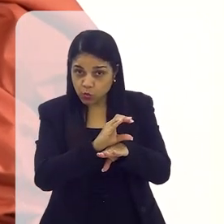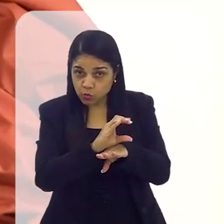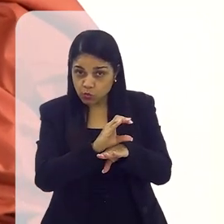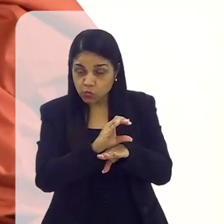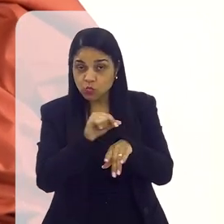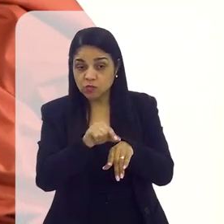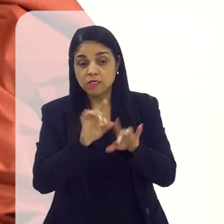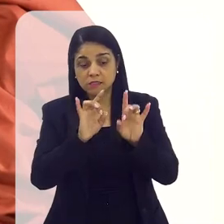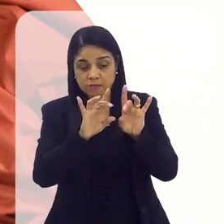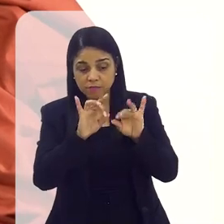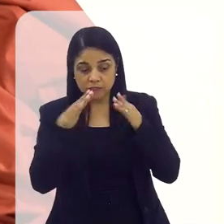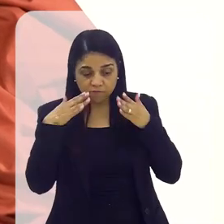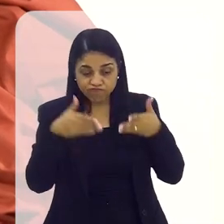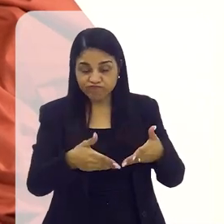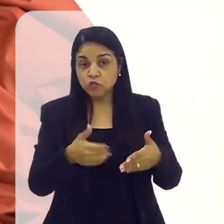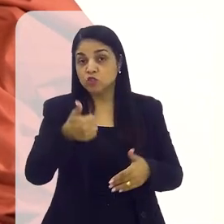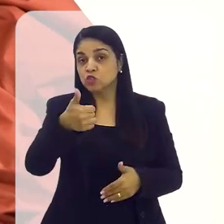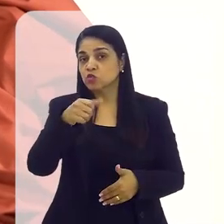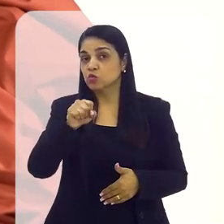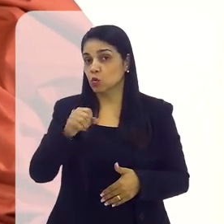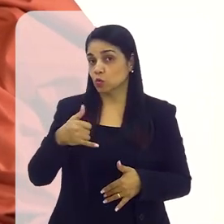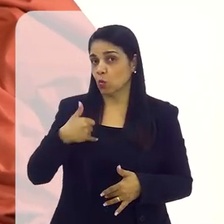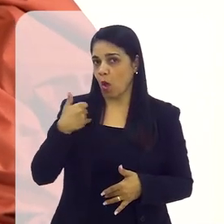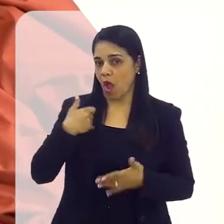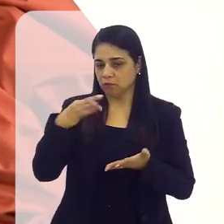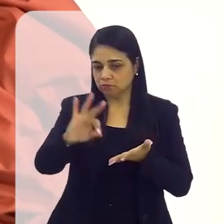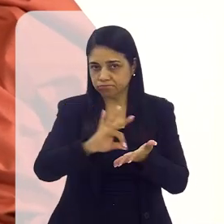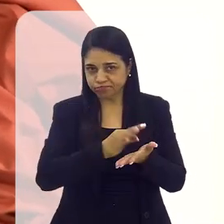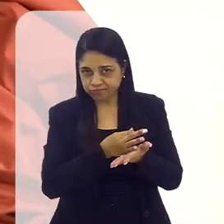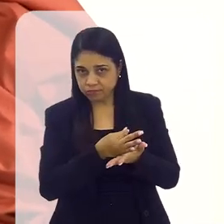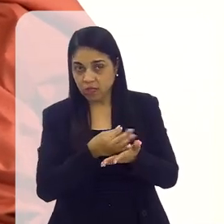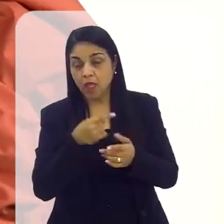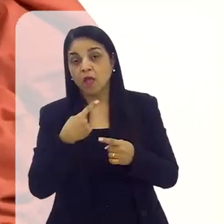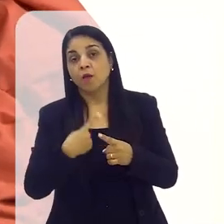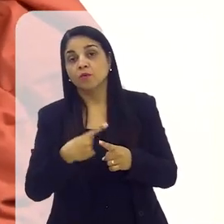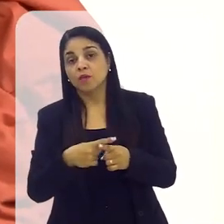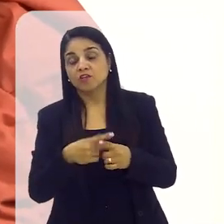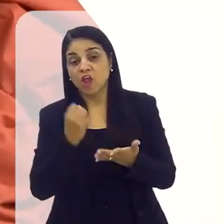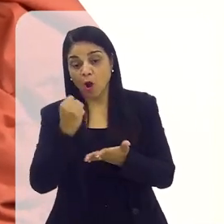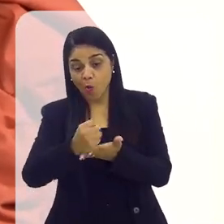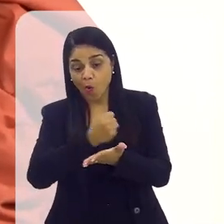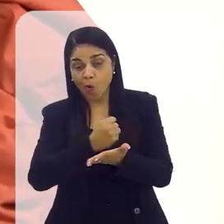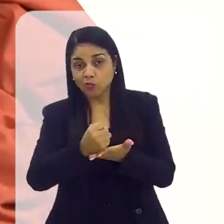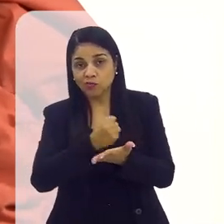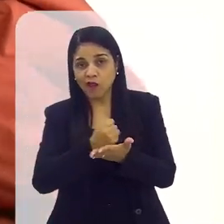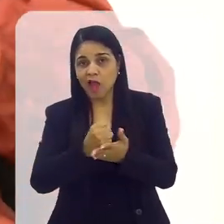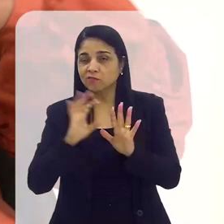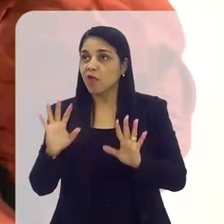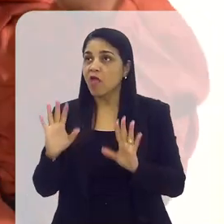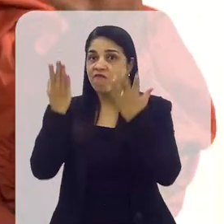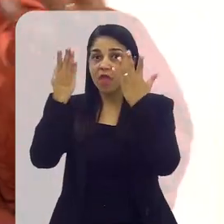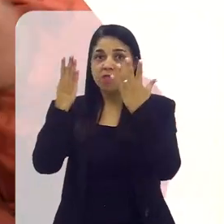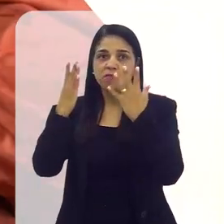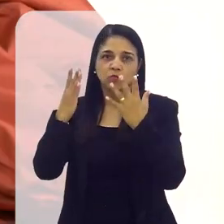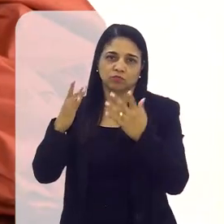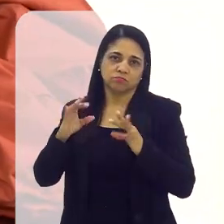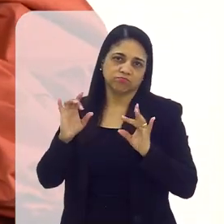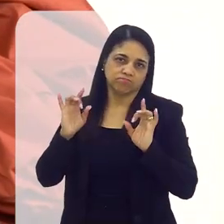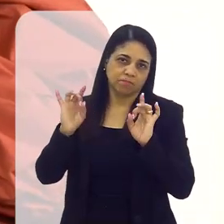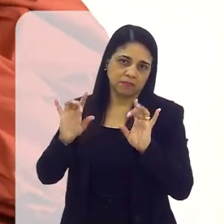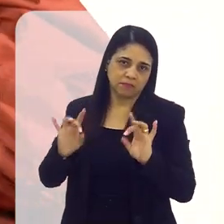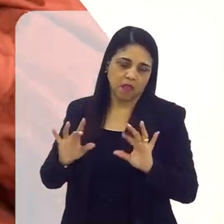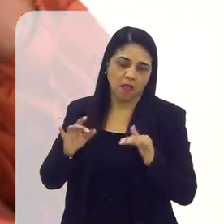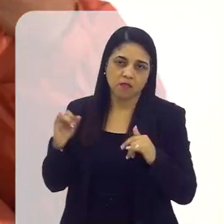têm que ter, nesse curso em específico, tem que ter a partir de 18 anos. Por quê? Porque eles já começam a fechar contratos com grandes